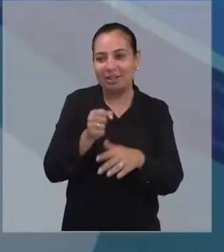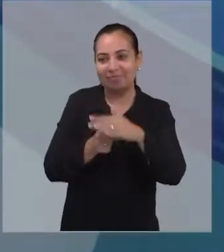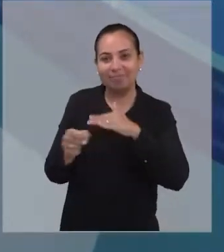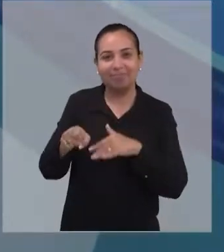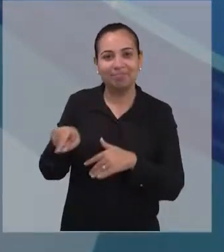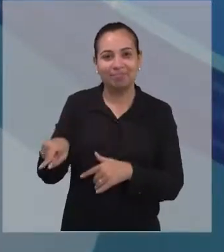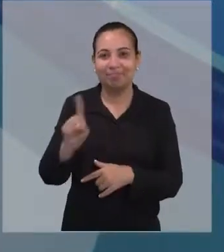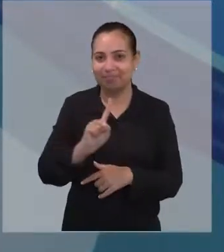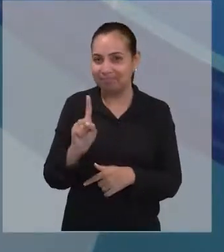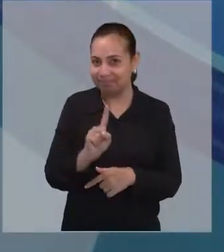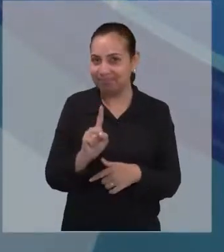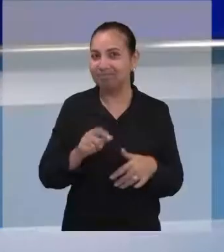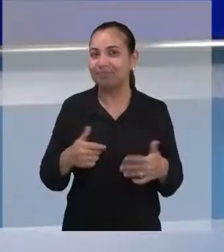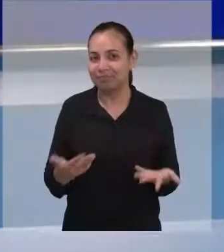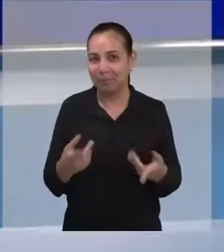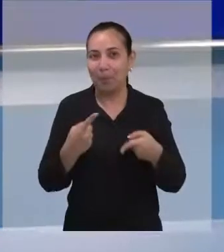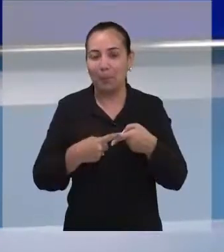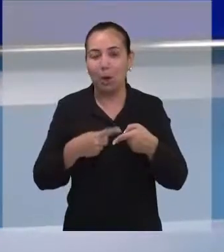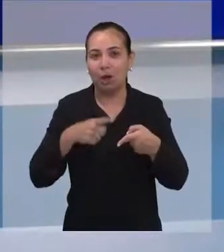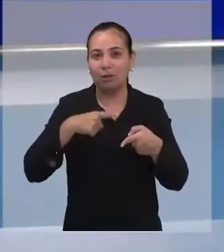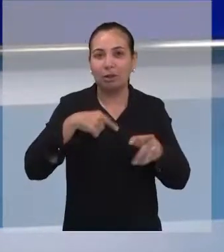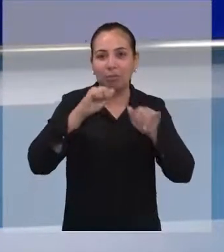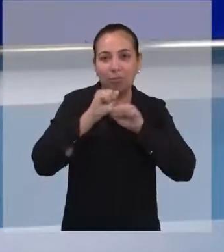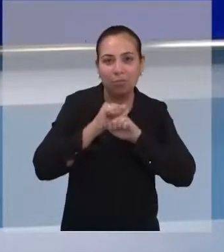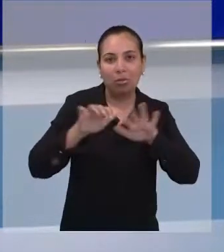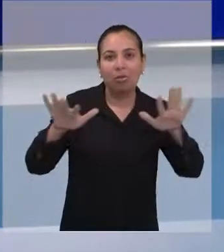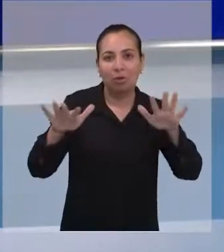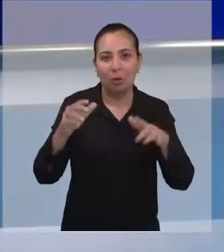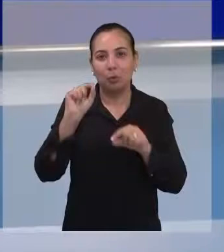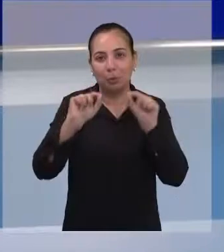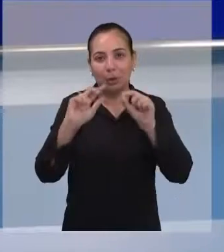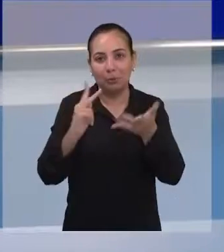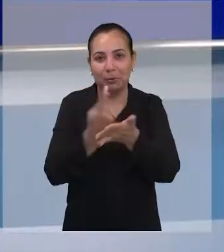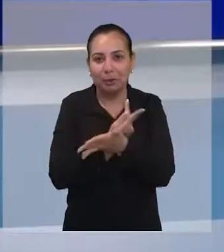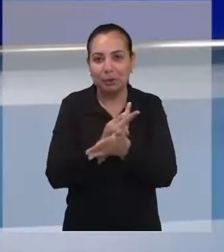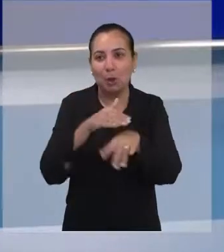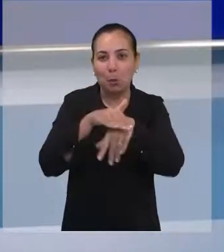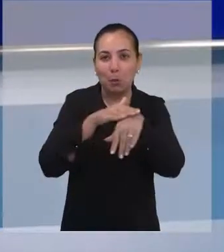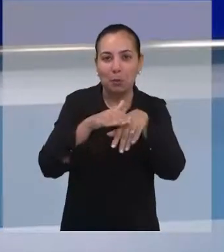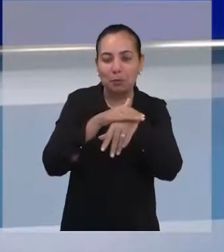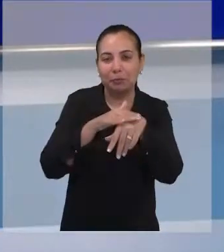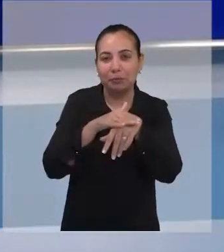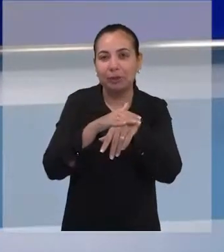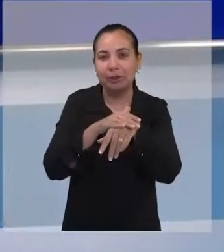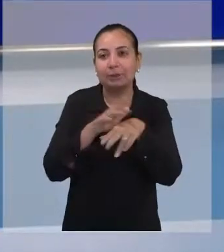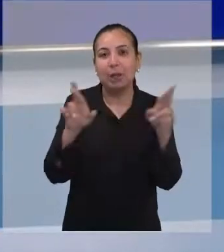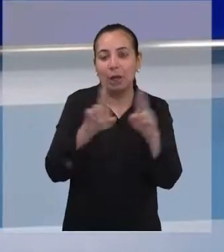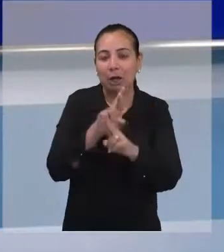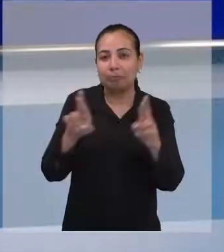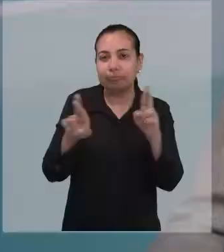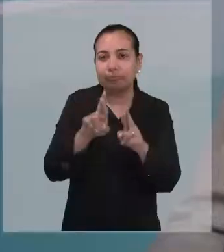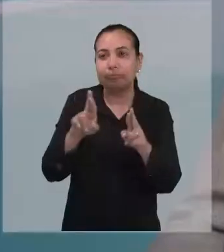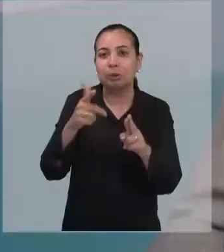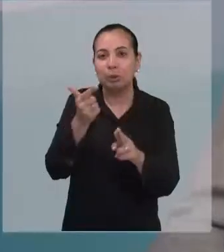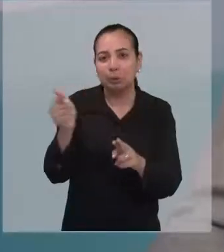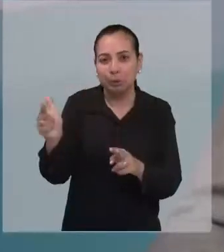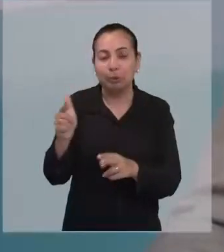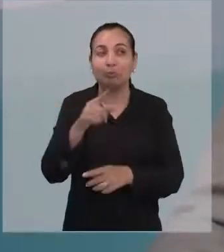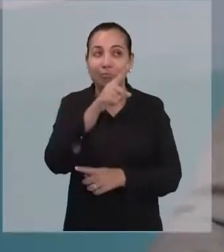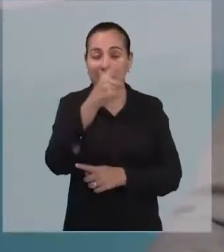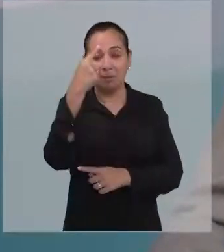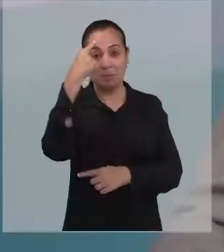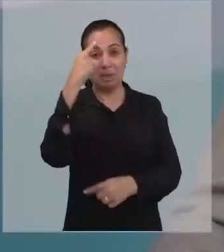essas questões. Acho até que o próprio presidente agora vai pensar, e o próprio Moro se